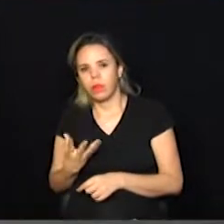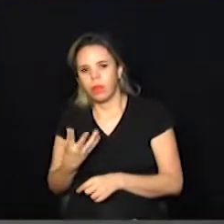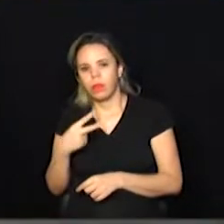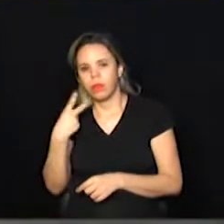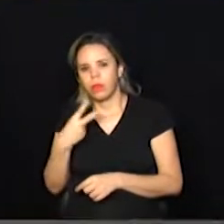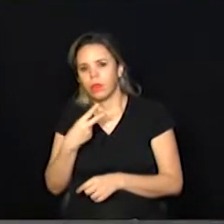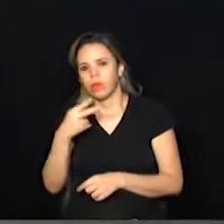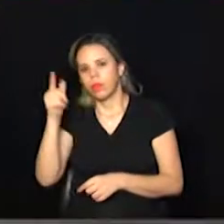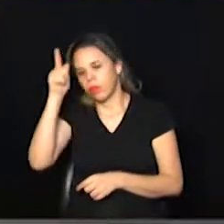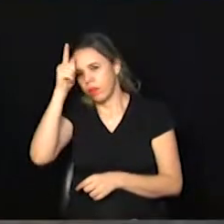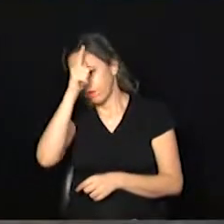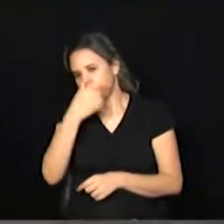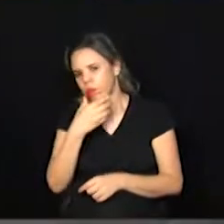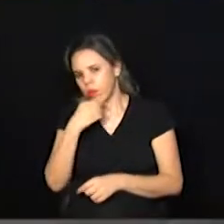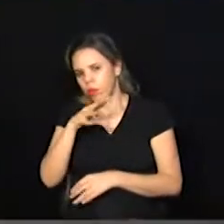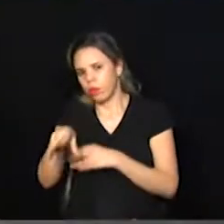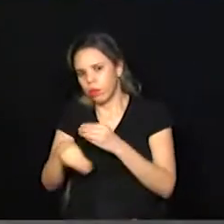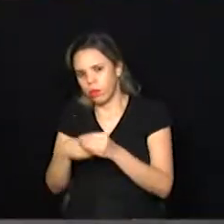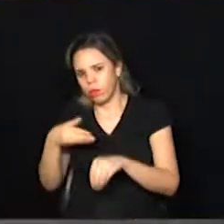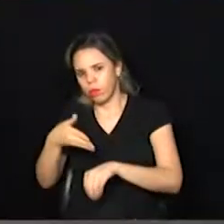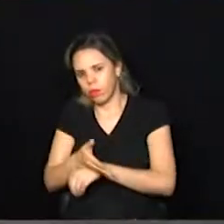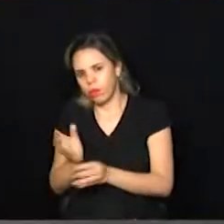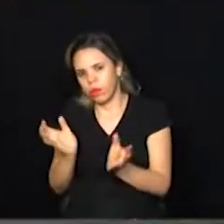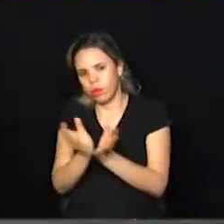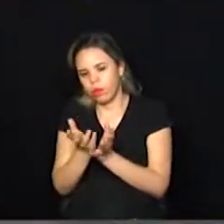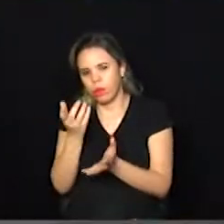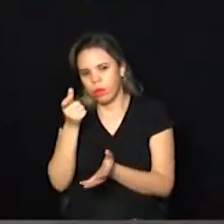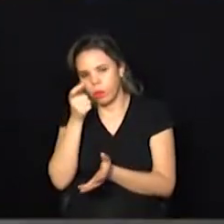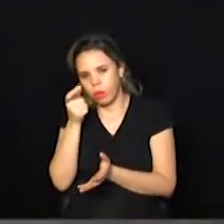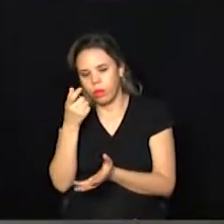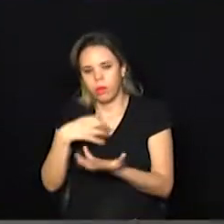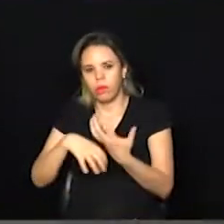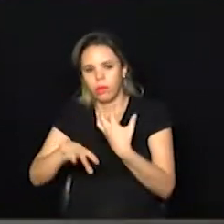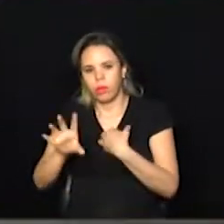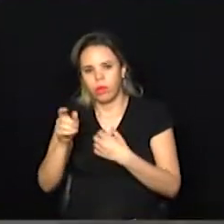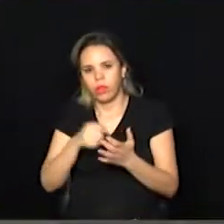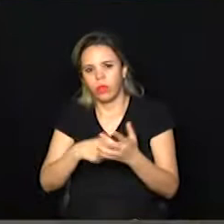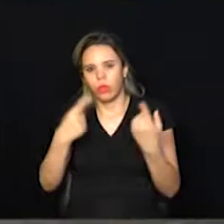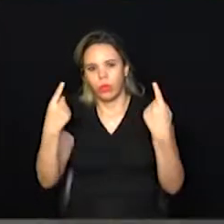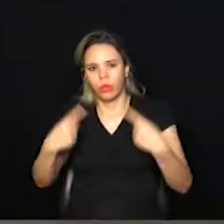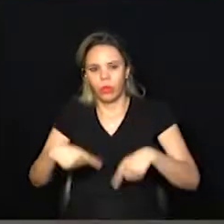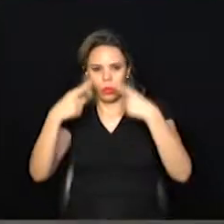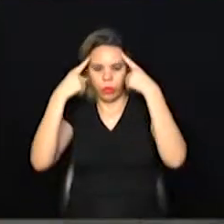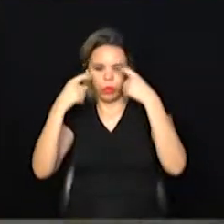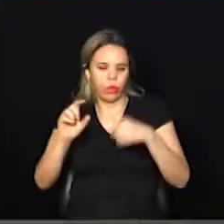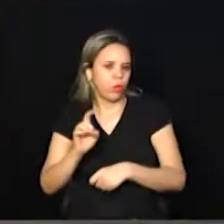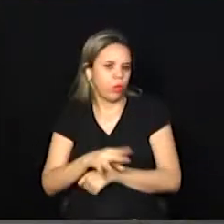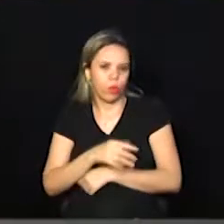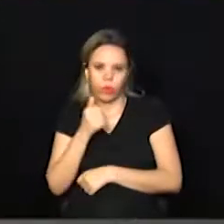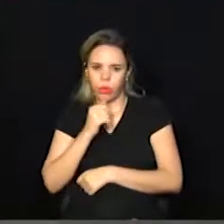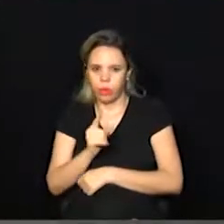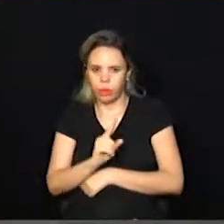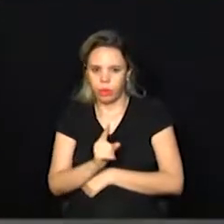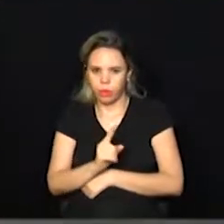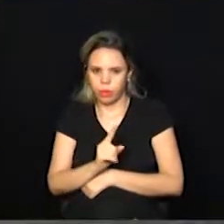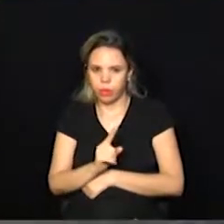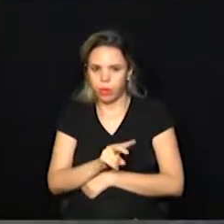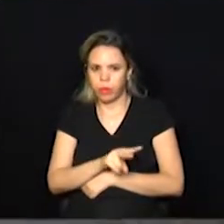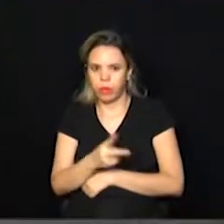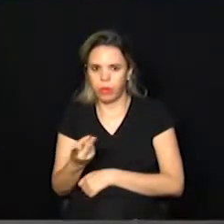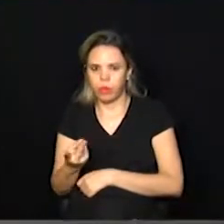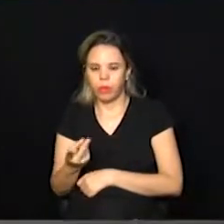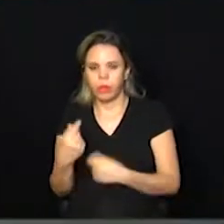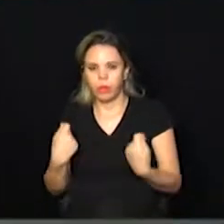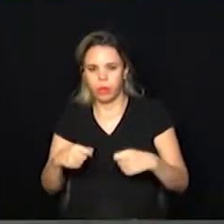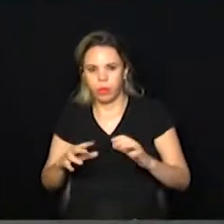vereador, ter um homem compondo essa comissão com olhar, porque quando a gente fala da luta contra a violência, não é uma luta só de mulheres, muito pelo contrário, nós precisamos